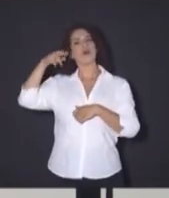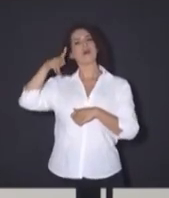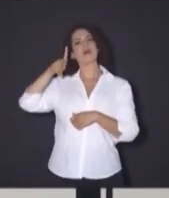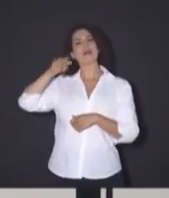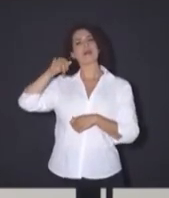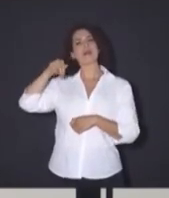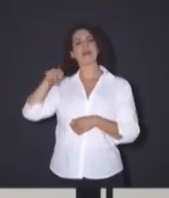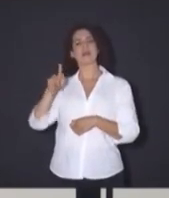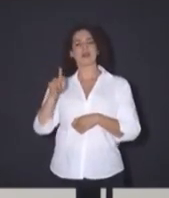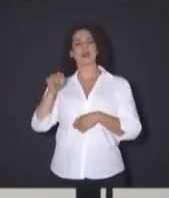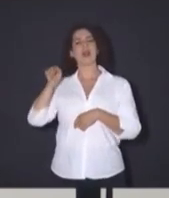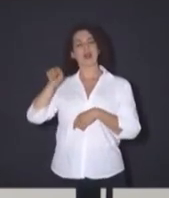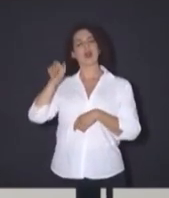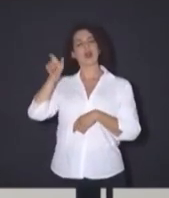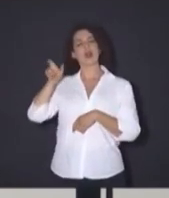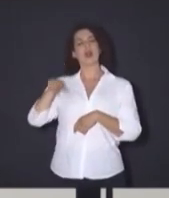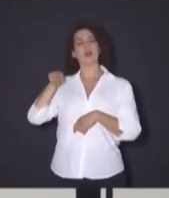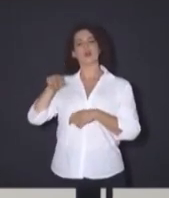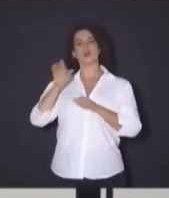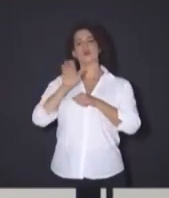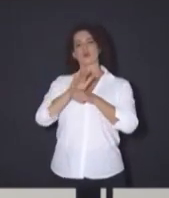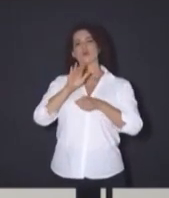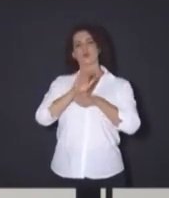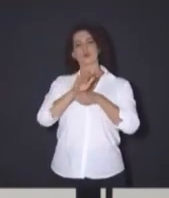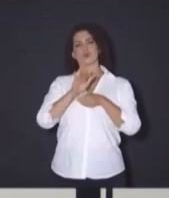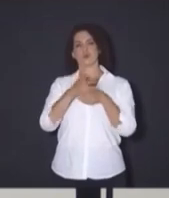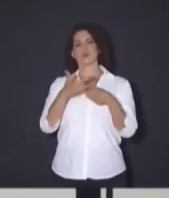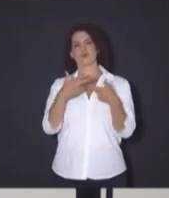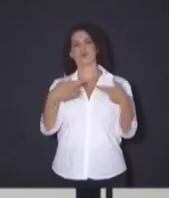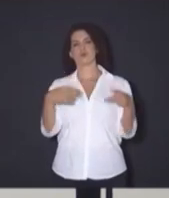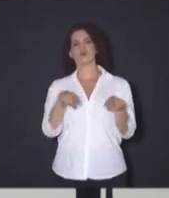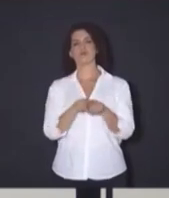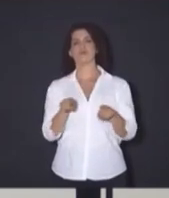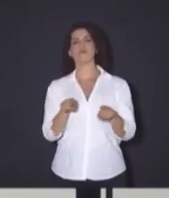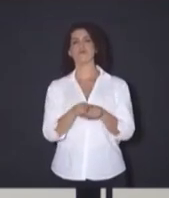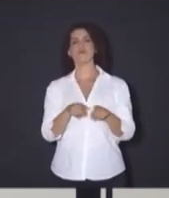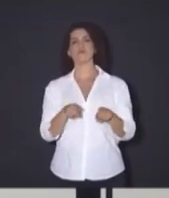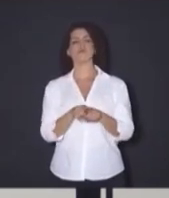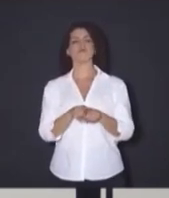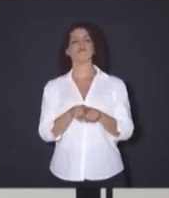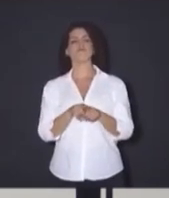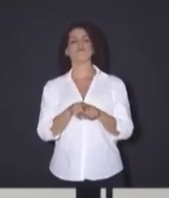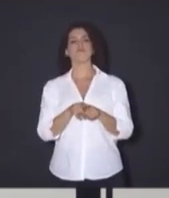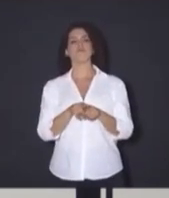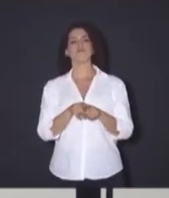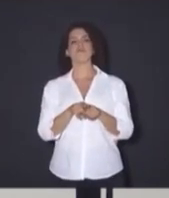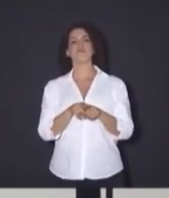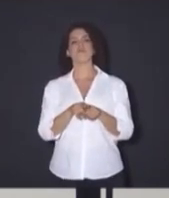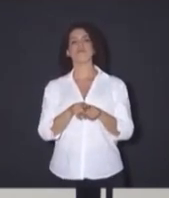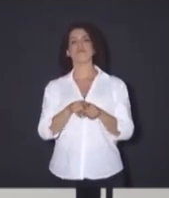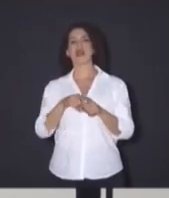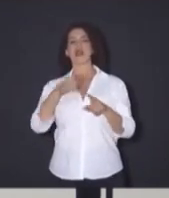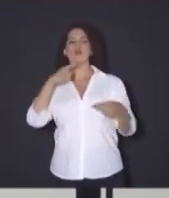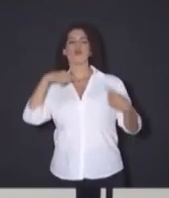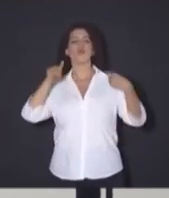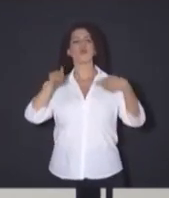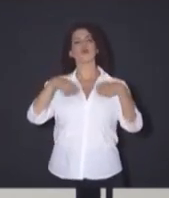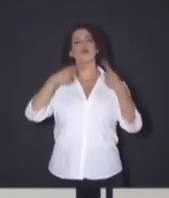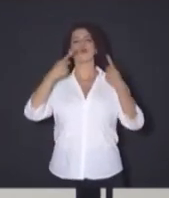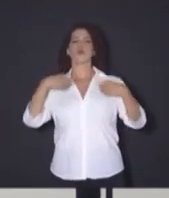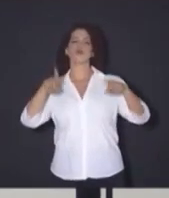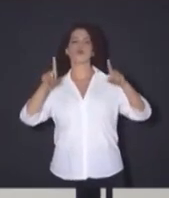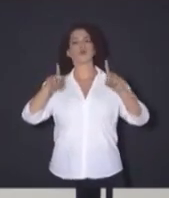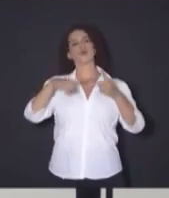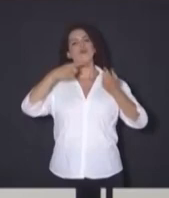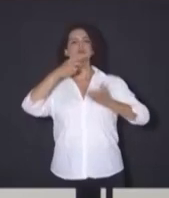que contribuiu um pouco para isso também, né? Utilizava cantigas e